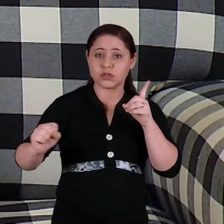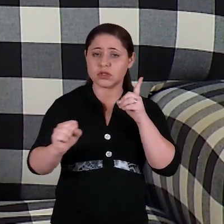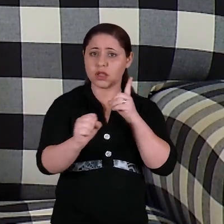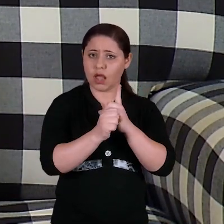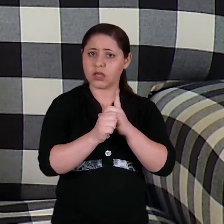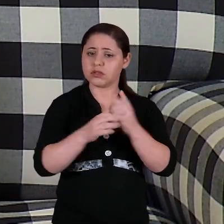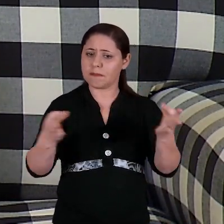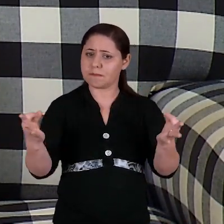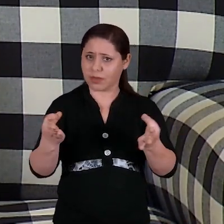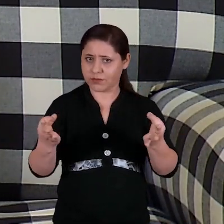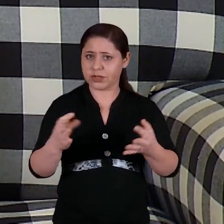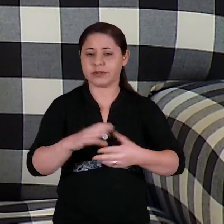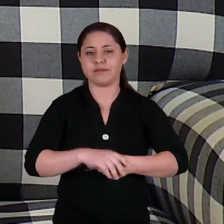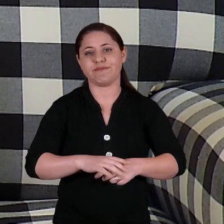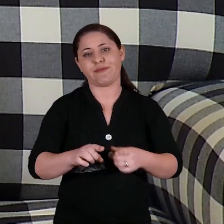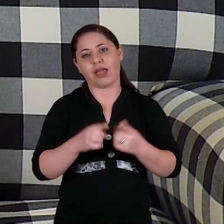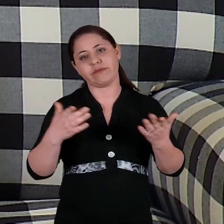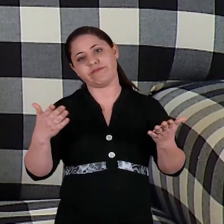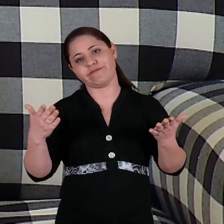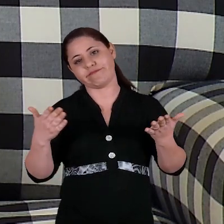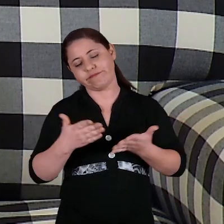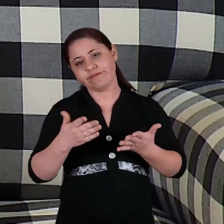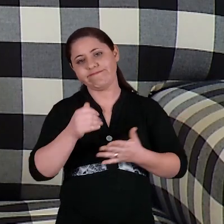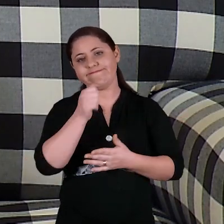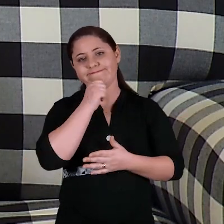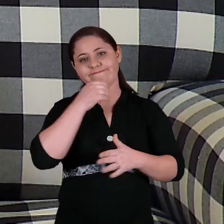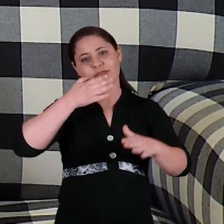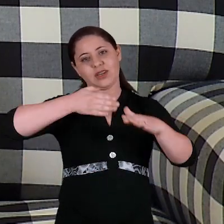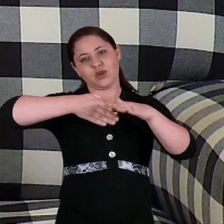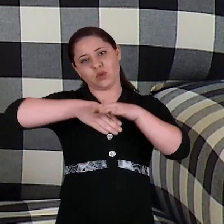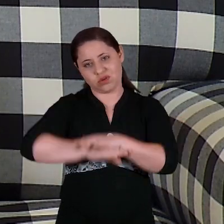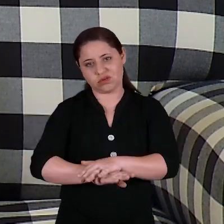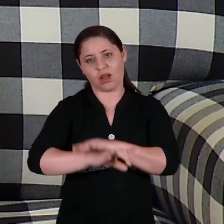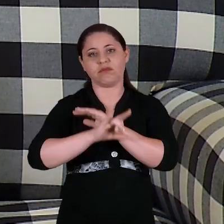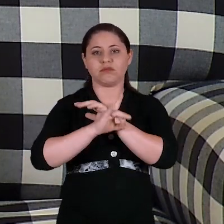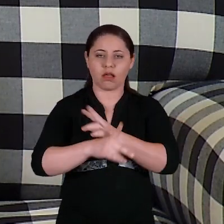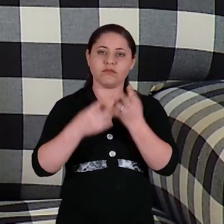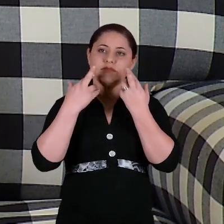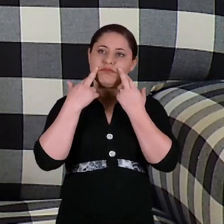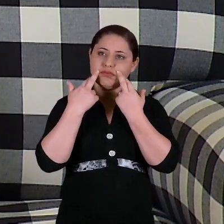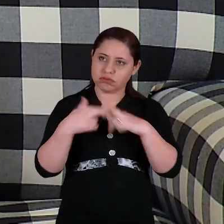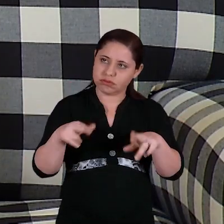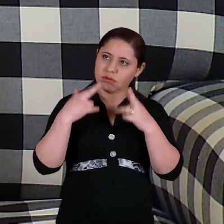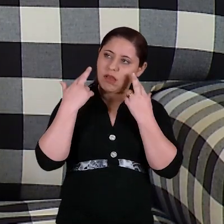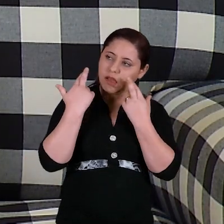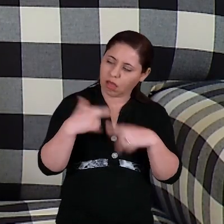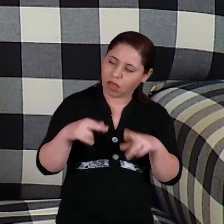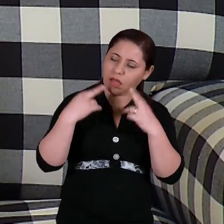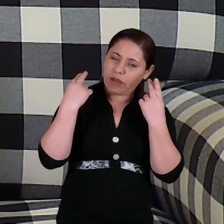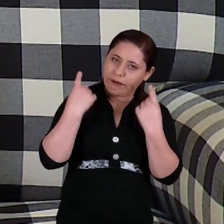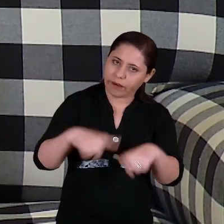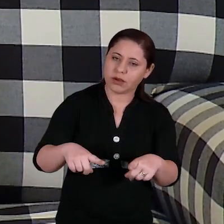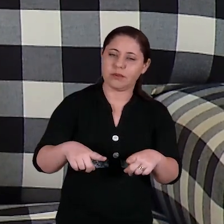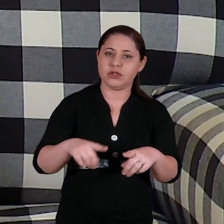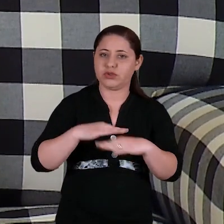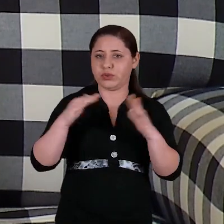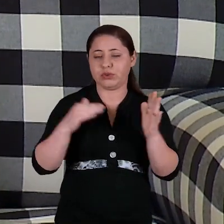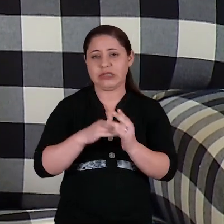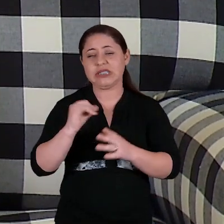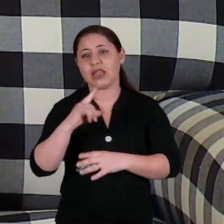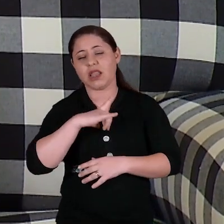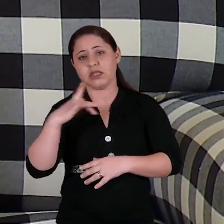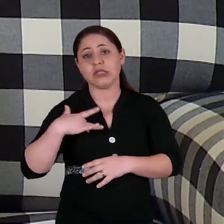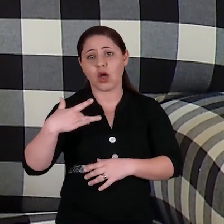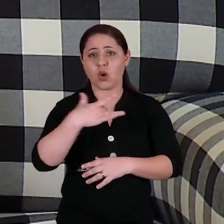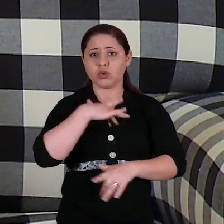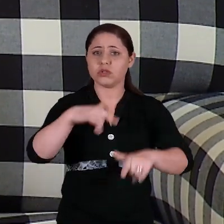Só que, por enquanto, nós estamos acostumados a reclamar de tudo. Se você tem saúde, se você tem um emprego,